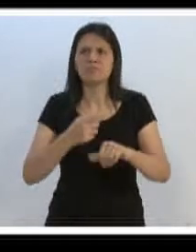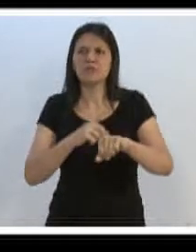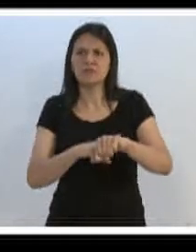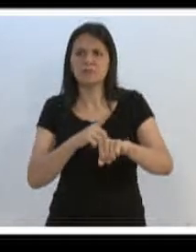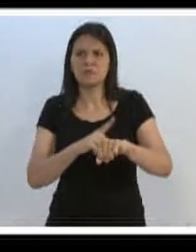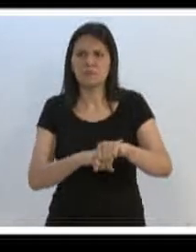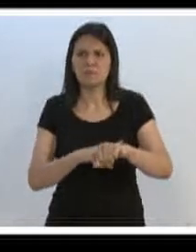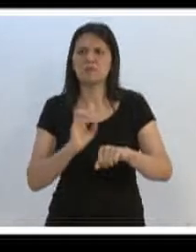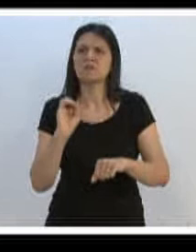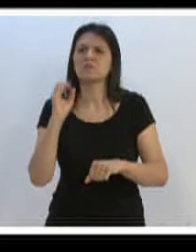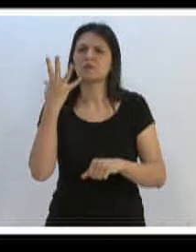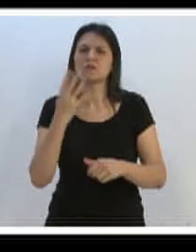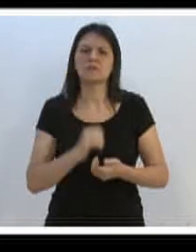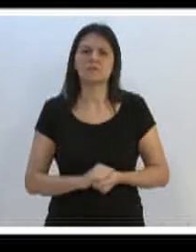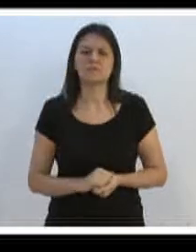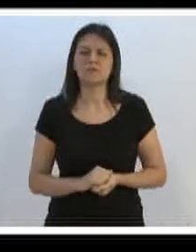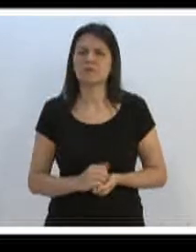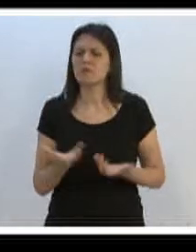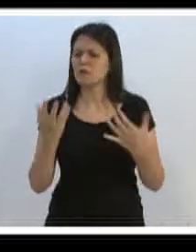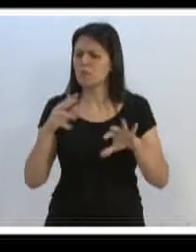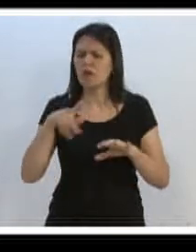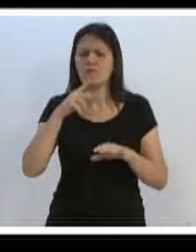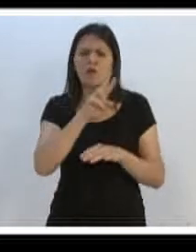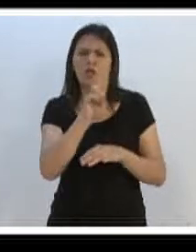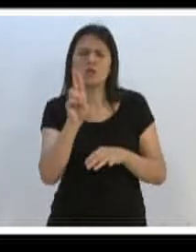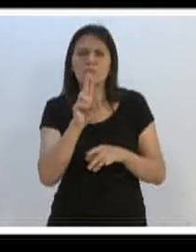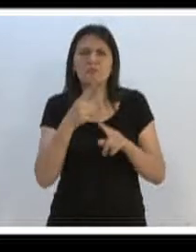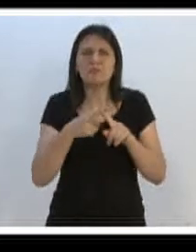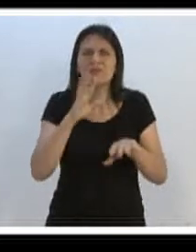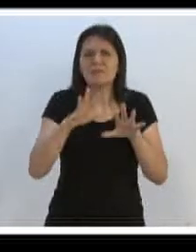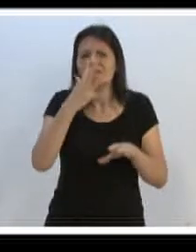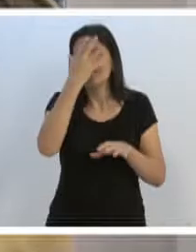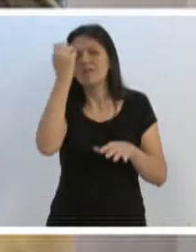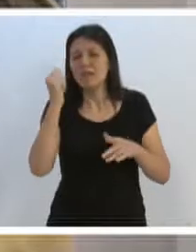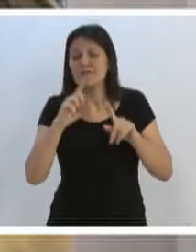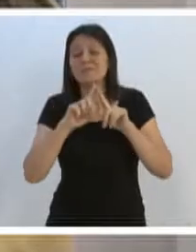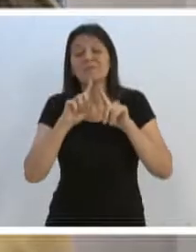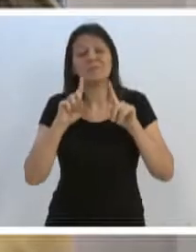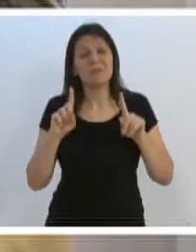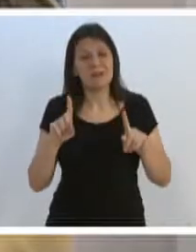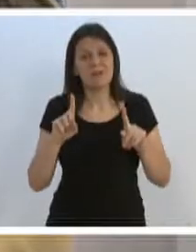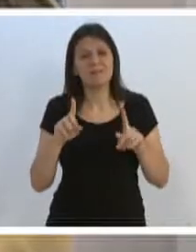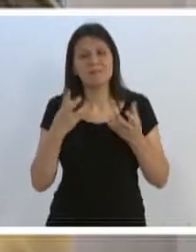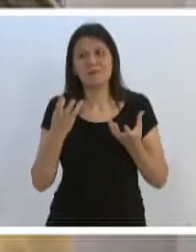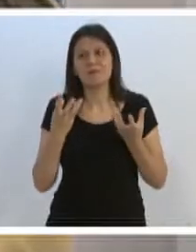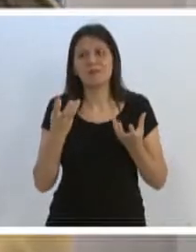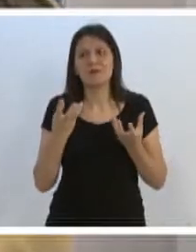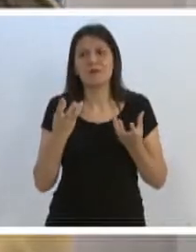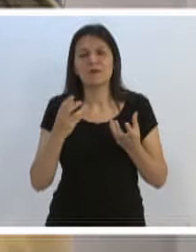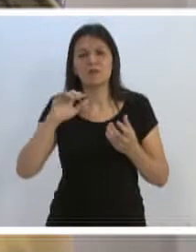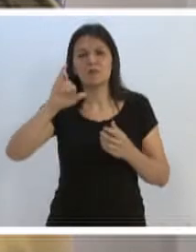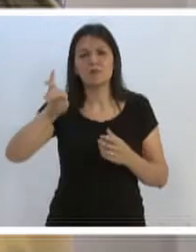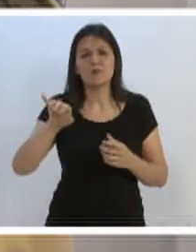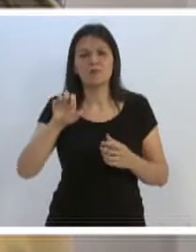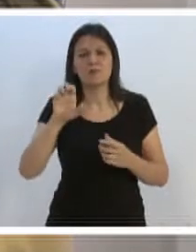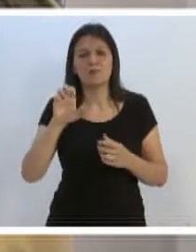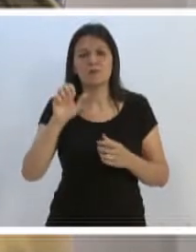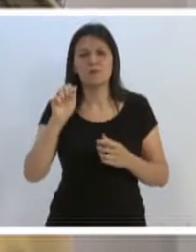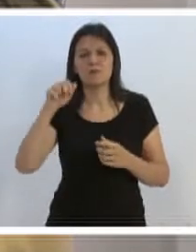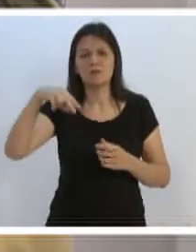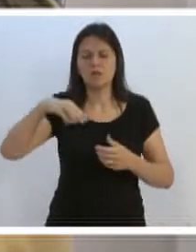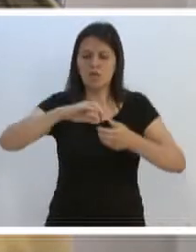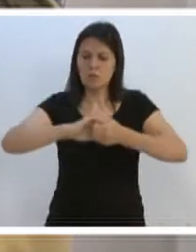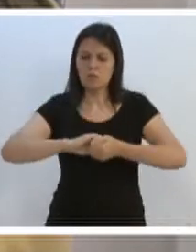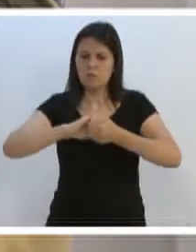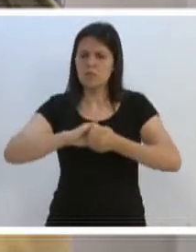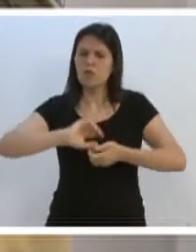pudesse acontecer. Não quero nominar nomes para não fazer injustiça, mas quero, na pessoa do Jean, presidente, cumprimentar os